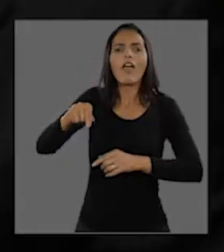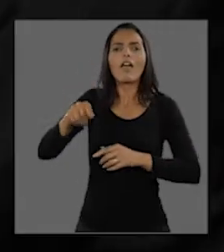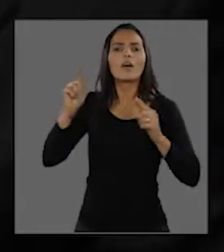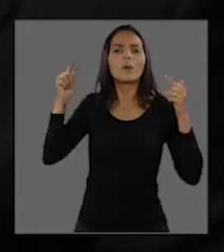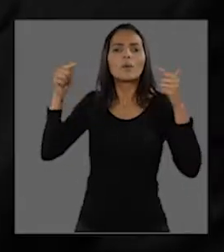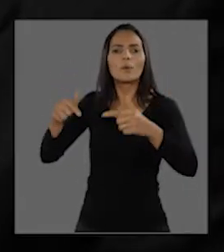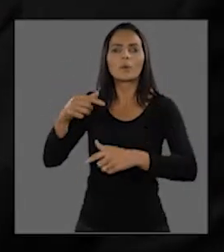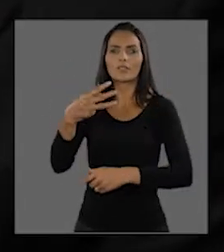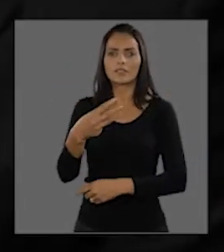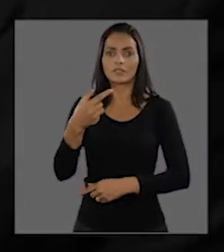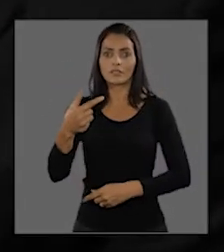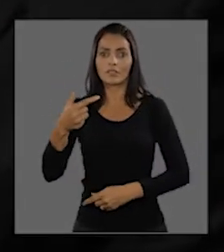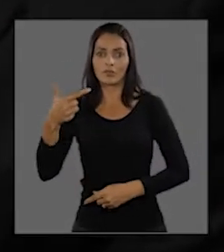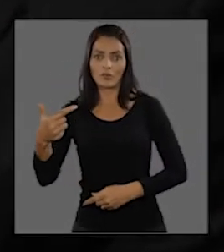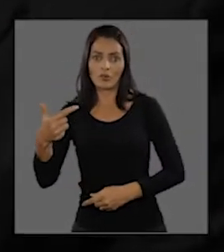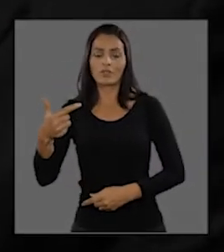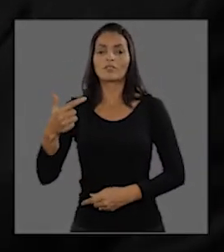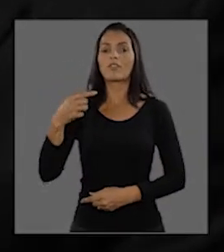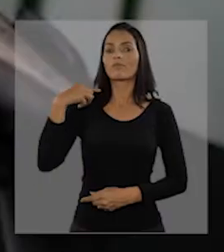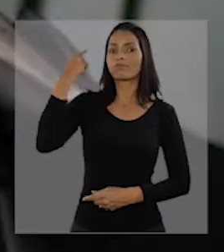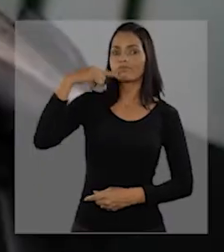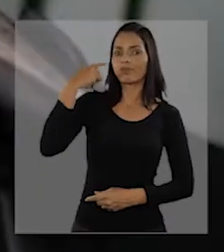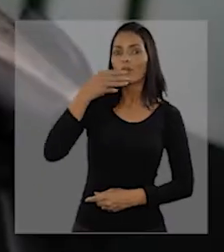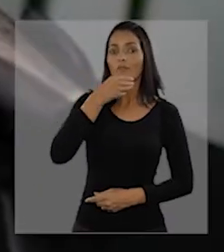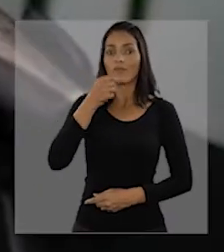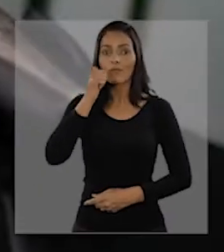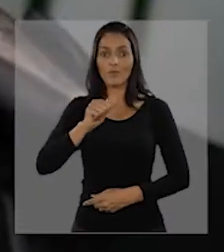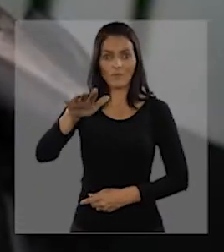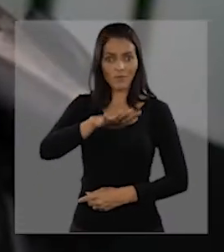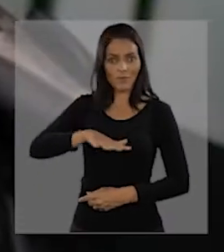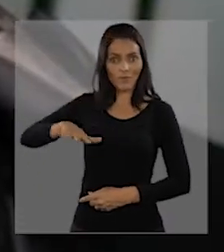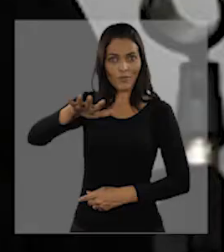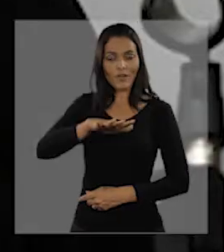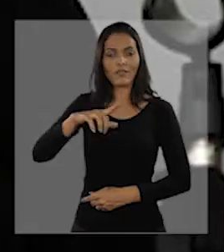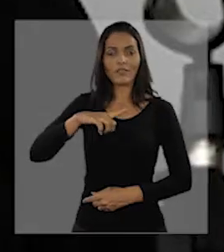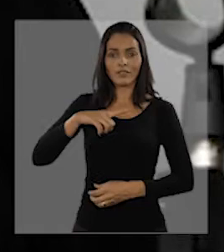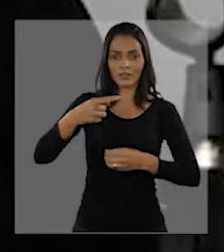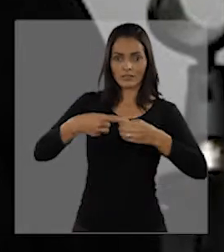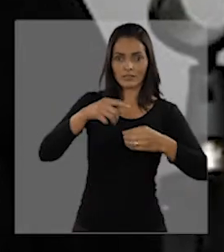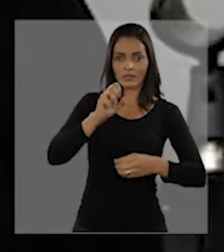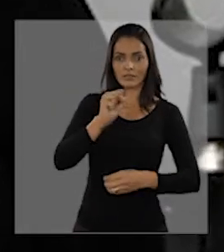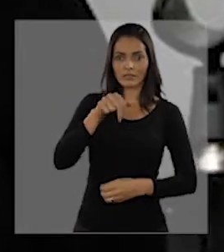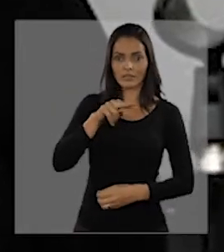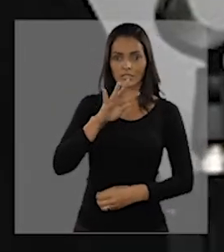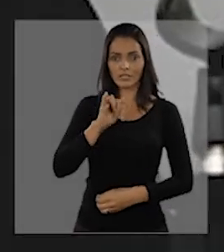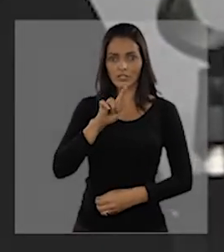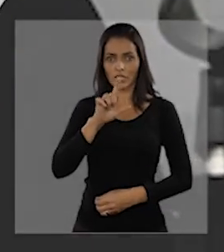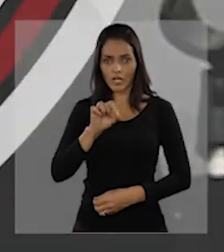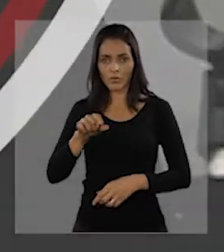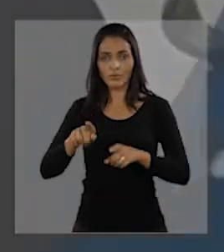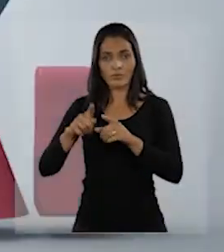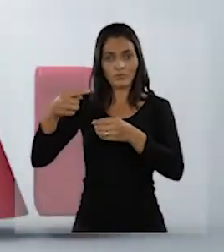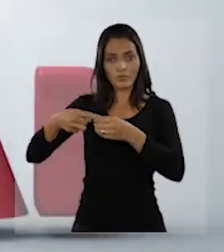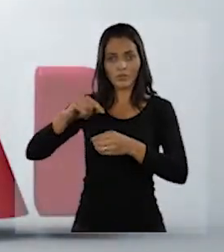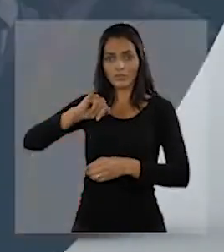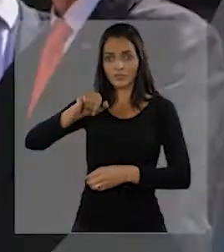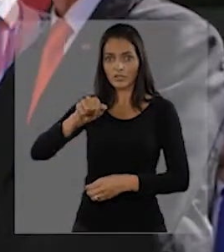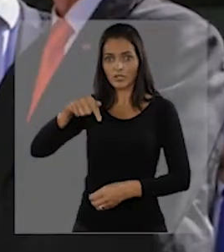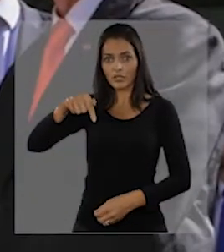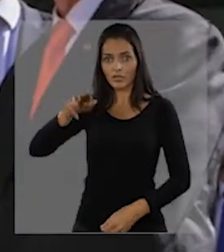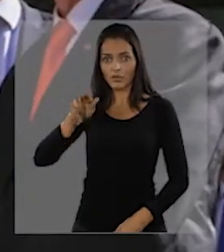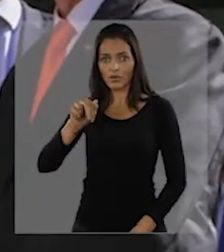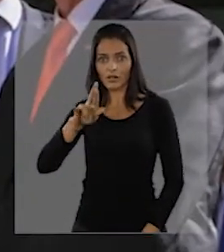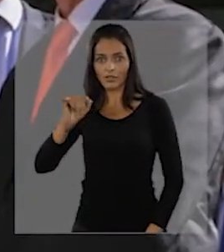dos 332 advogados e advogadas da região, que abrange Santiago e Jaguari.